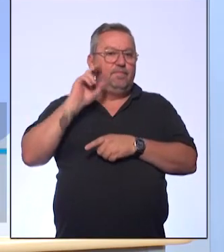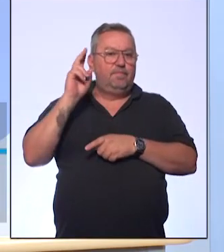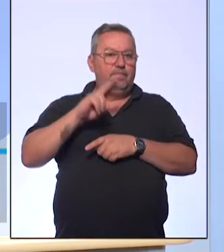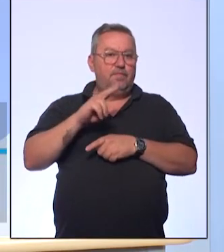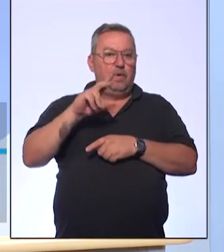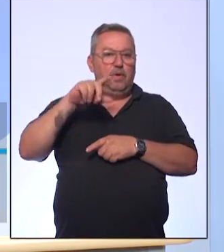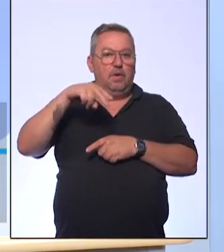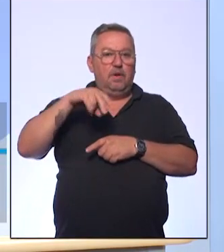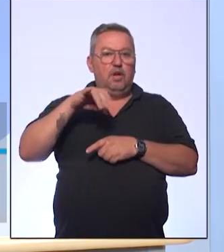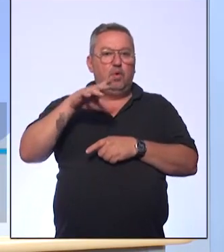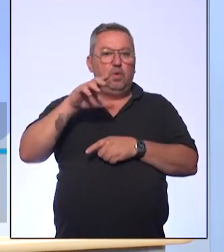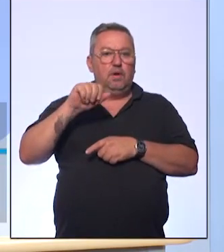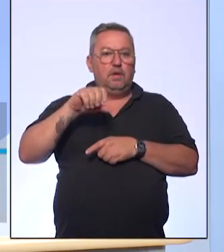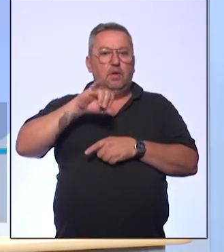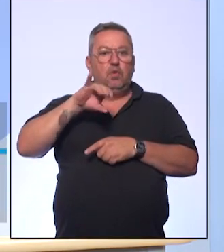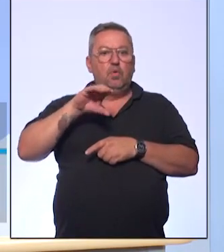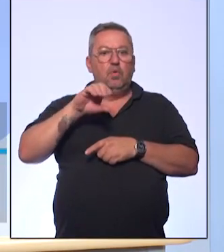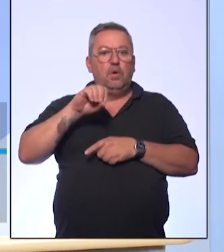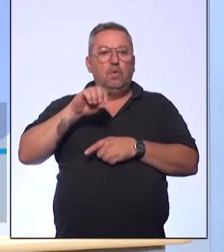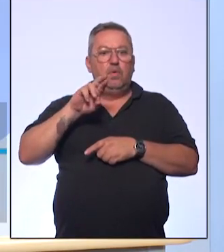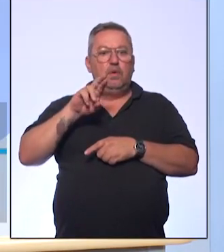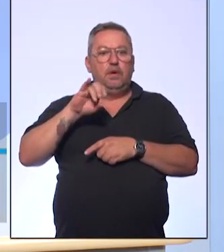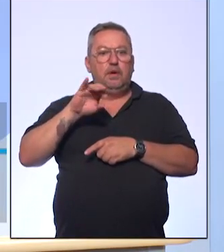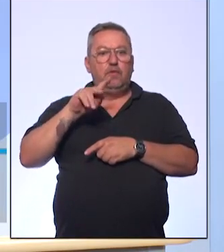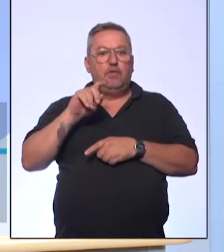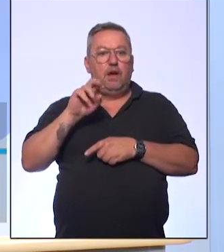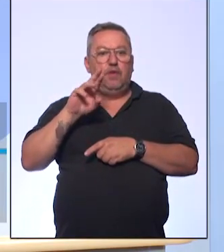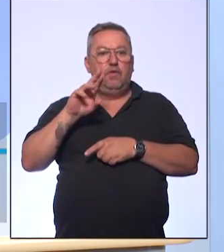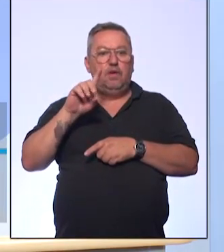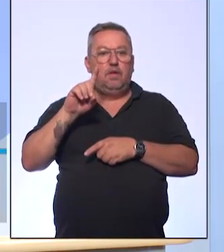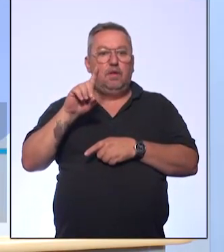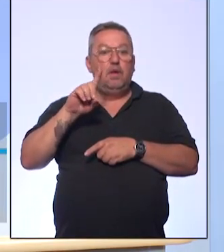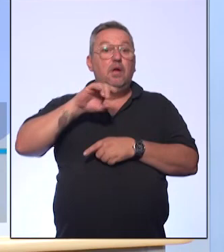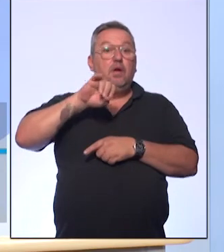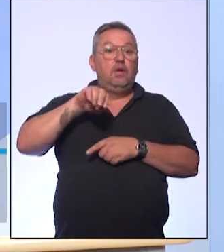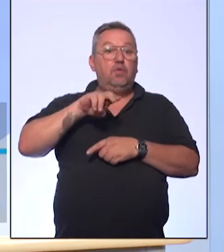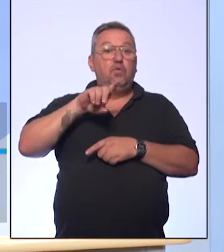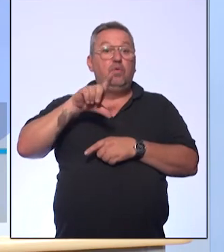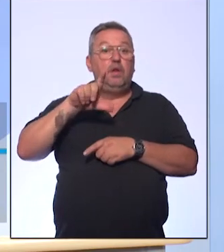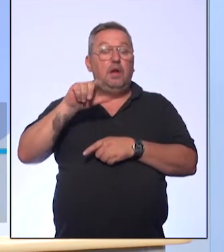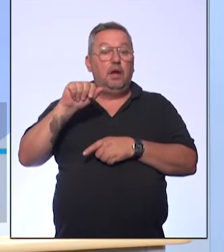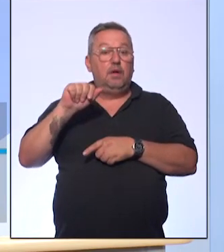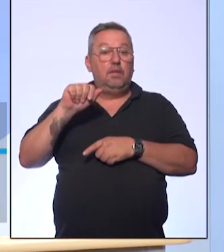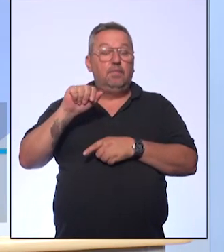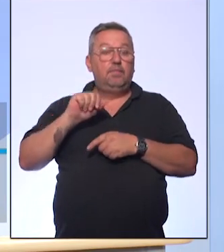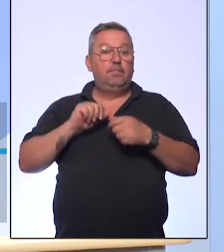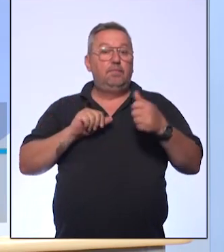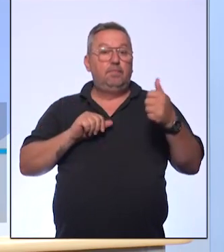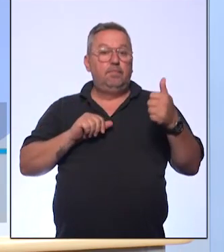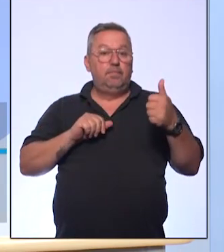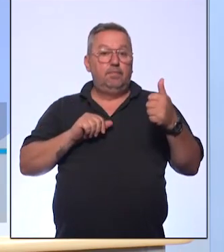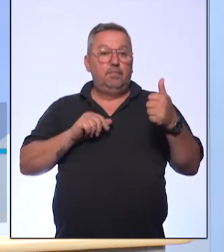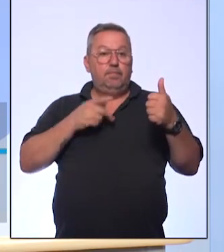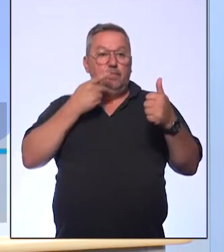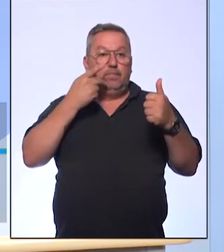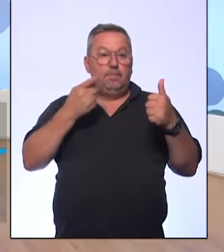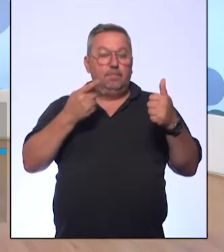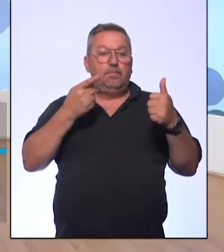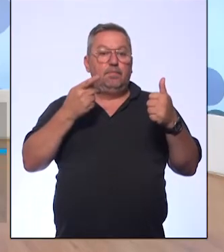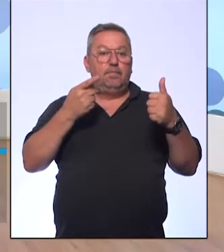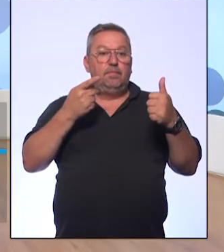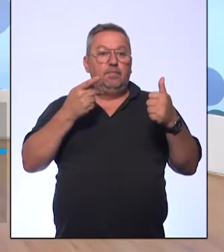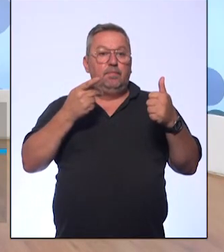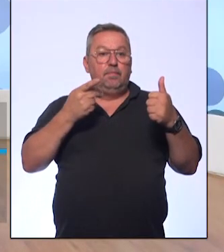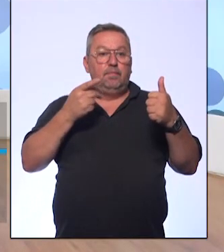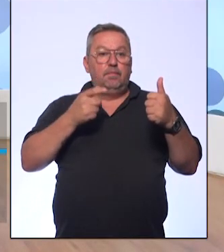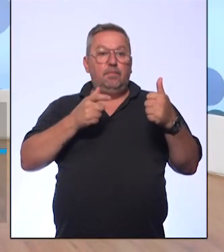algumas do Nicolas, do João Vitor, do Richard e da Júlia. Para a primeira, que fala da questão dos fluxos, né, tal,